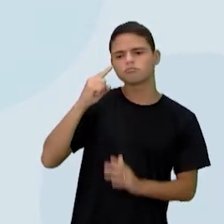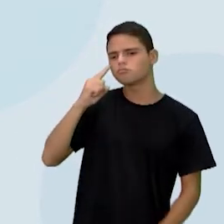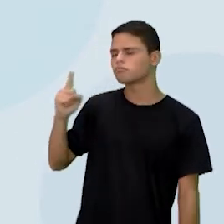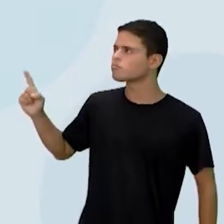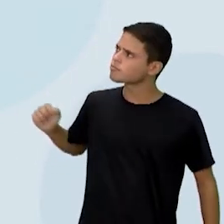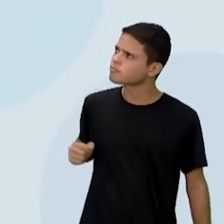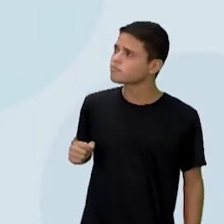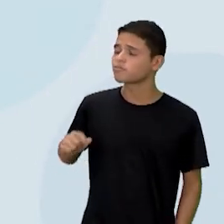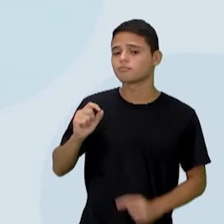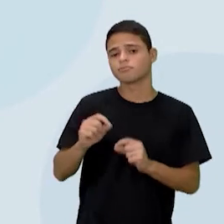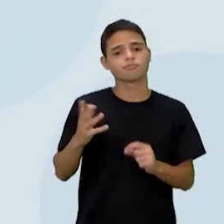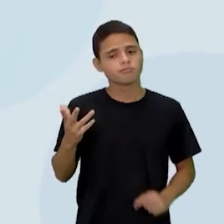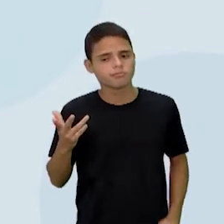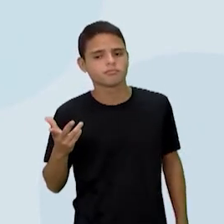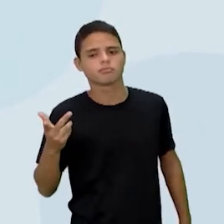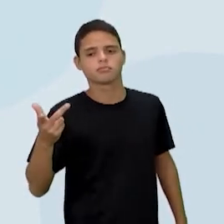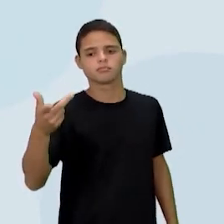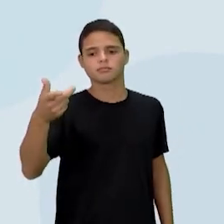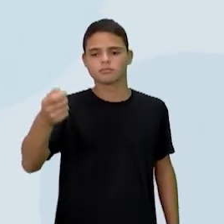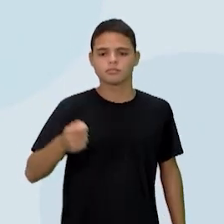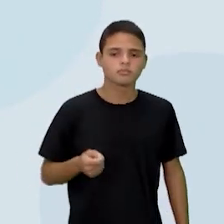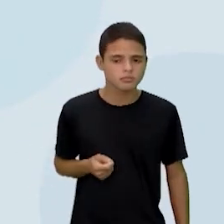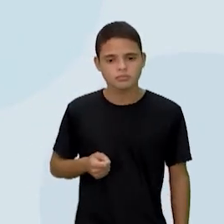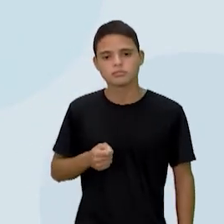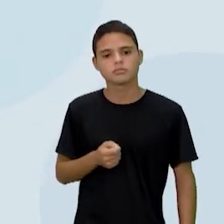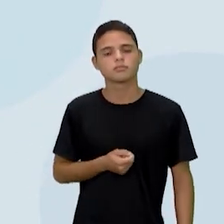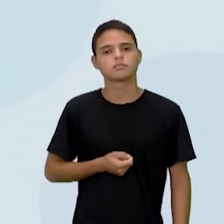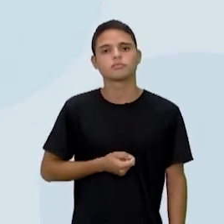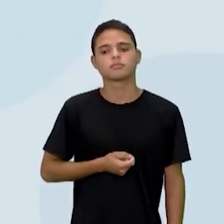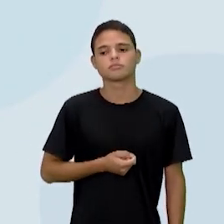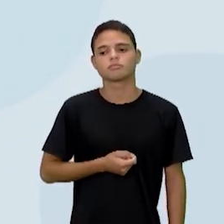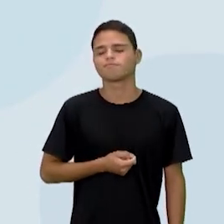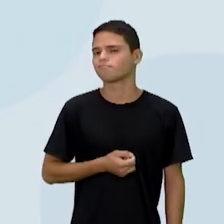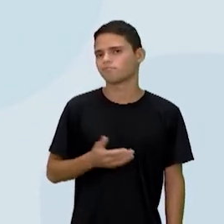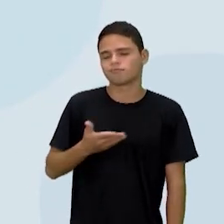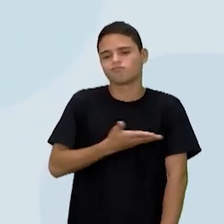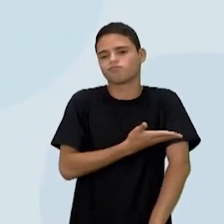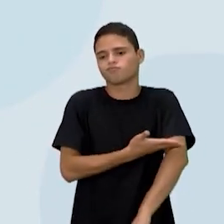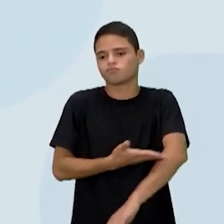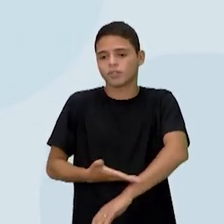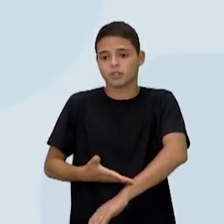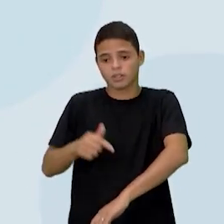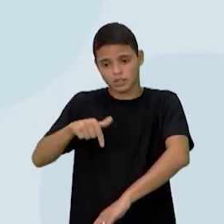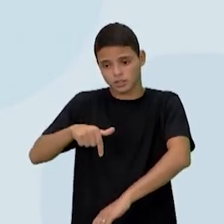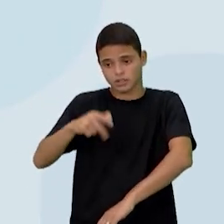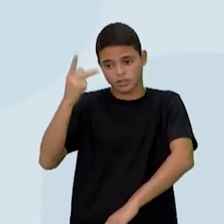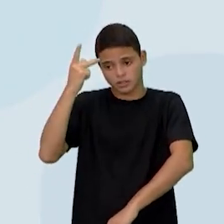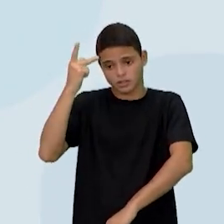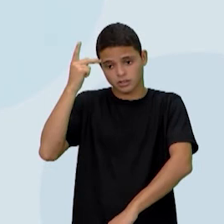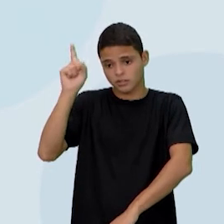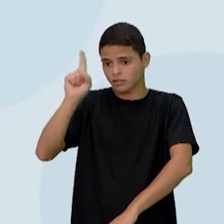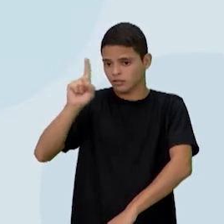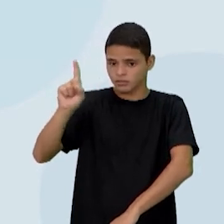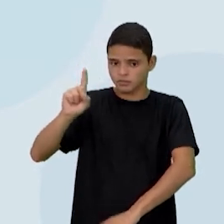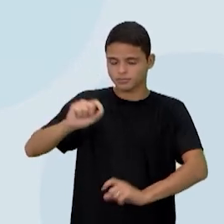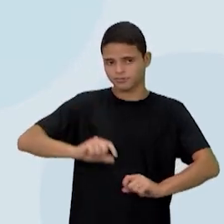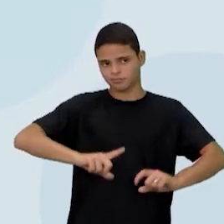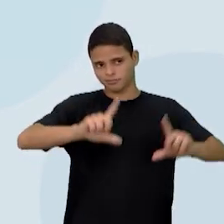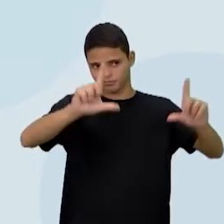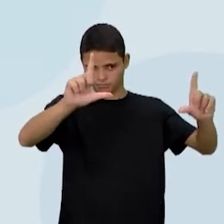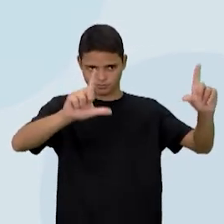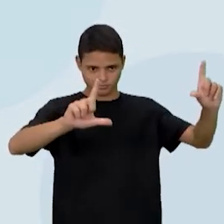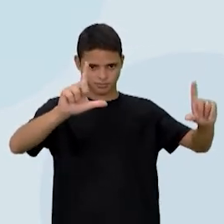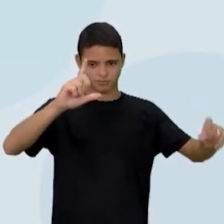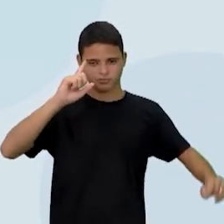de veiculação, que são os outdoors, que eu falei que não são muito comuns aqui na cidade de São Paulo, por exemplo, que a gente tinha,